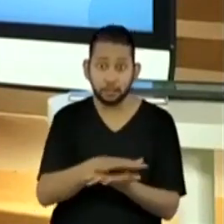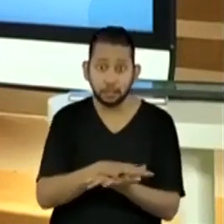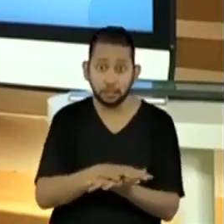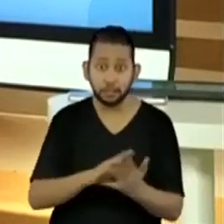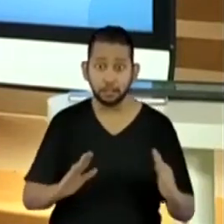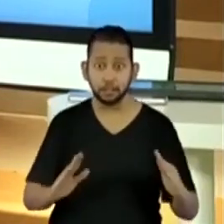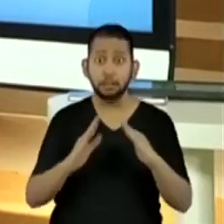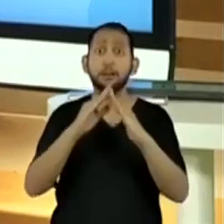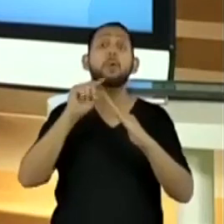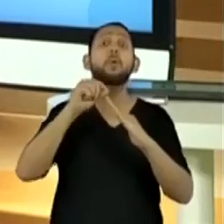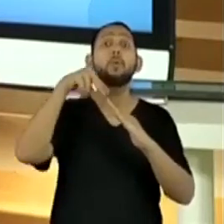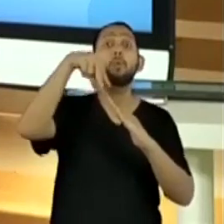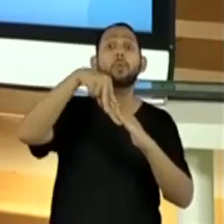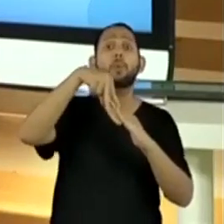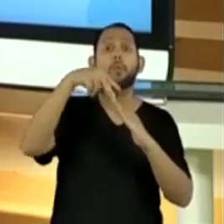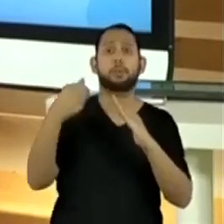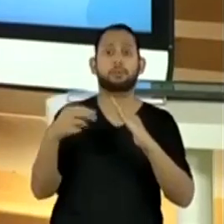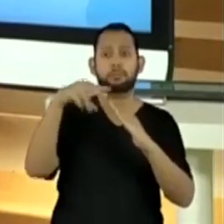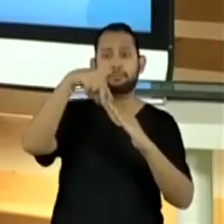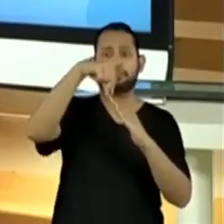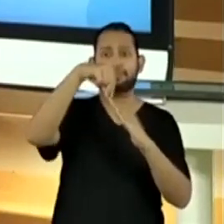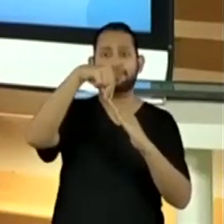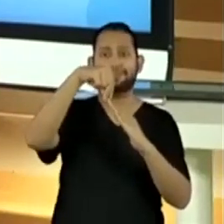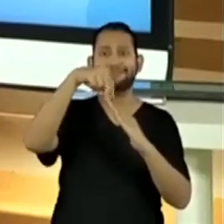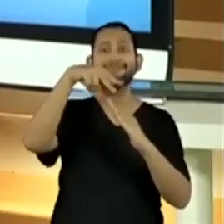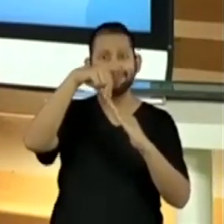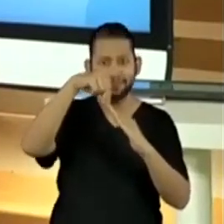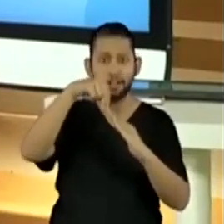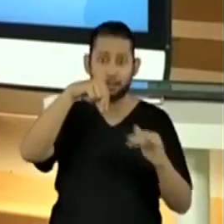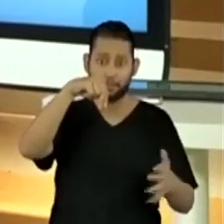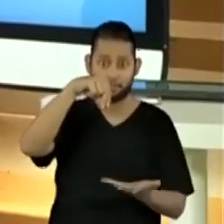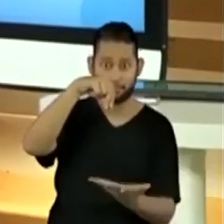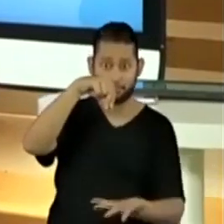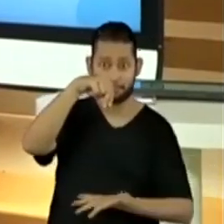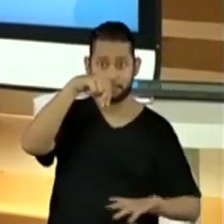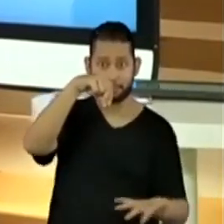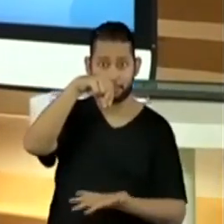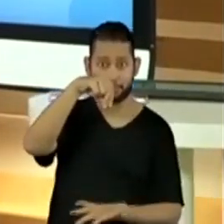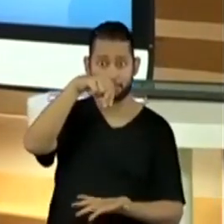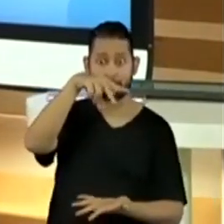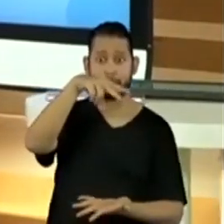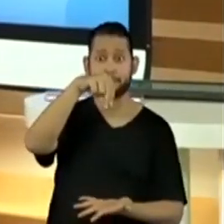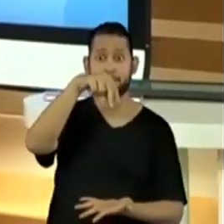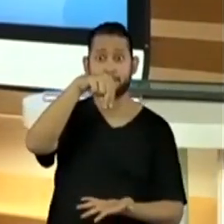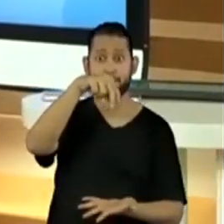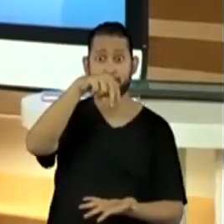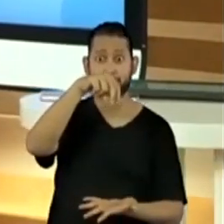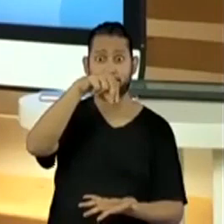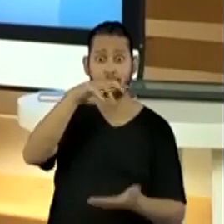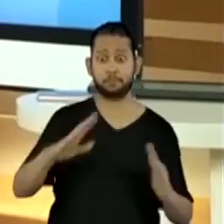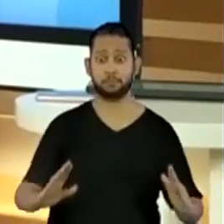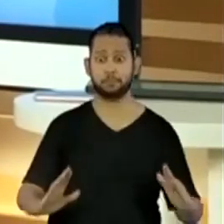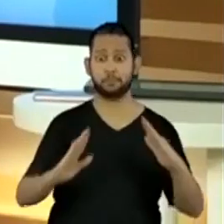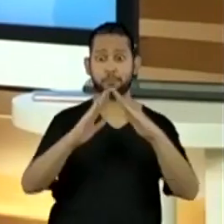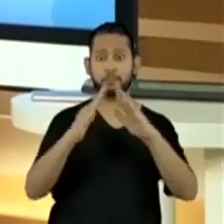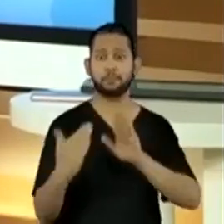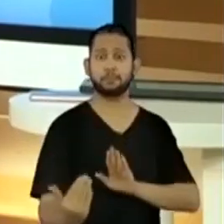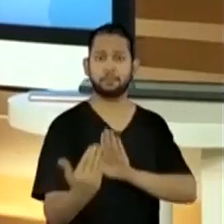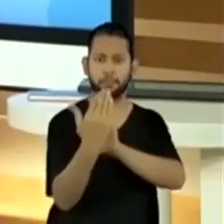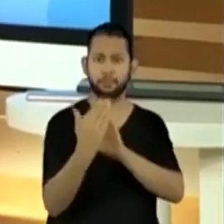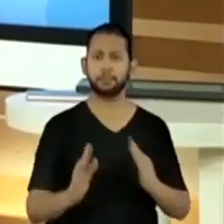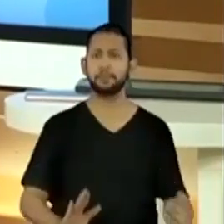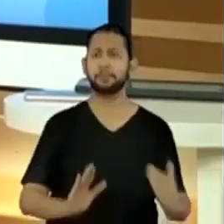as arestas. Está aqui, ó. Ó, a base, o vértice, onde se encontram todas as